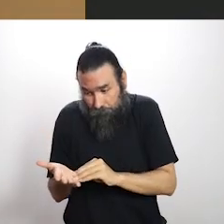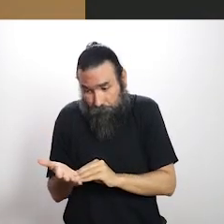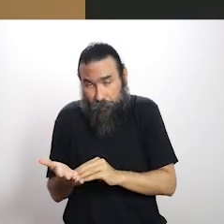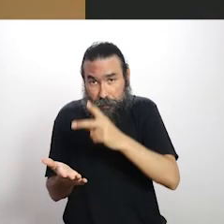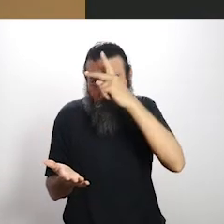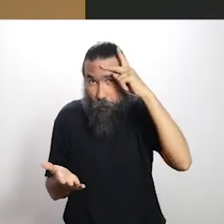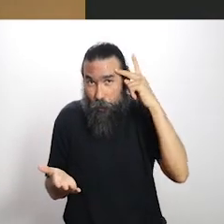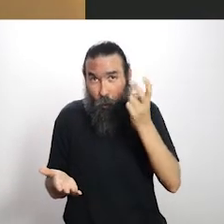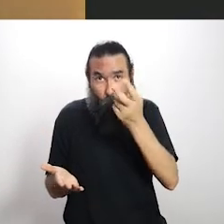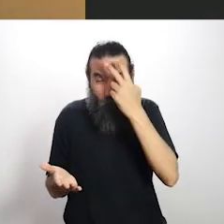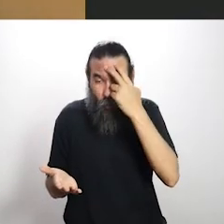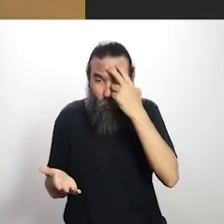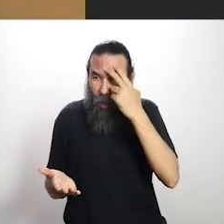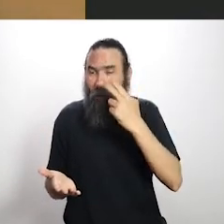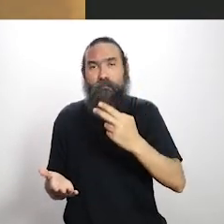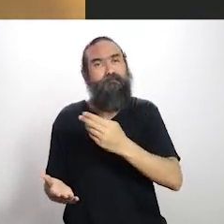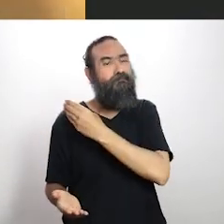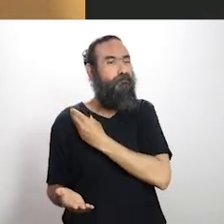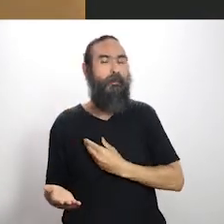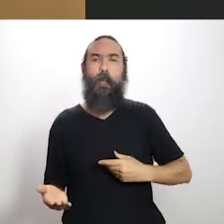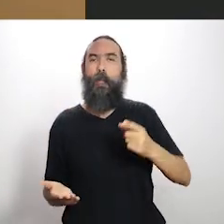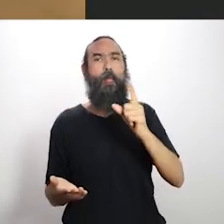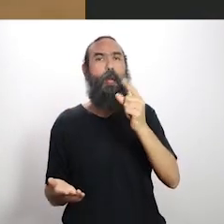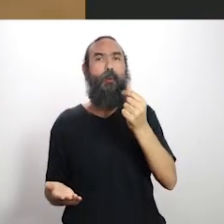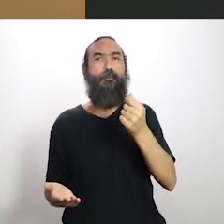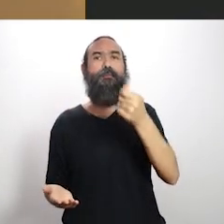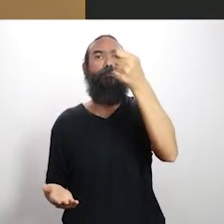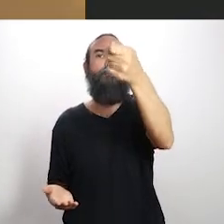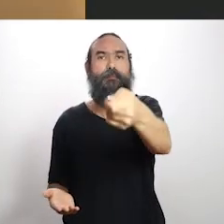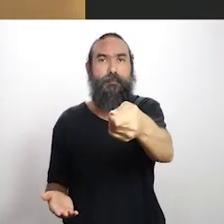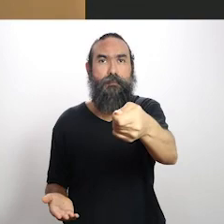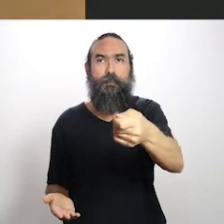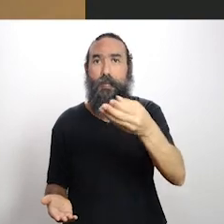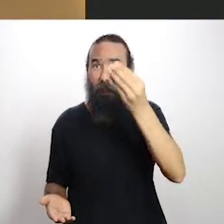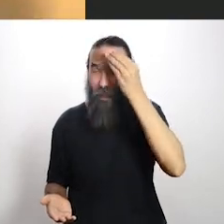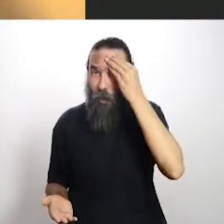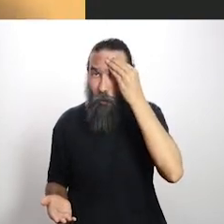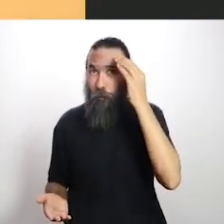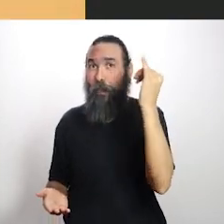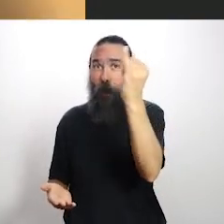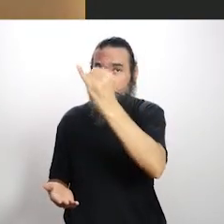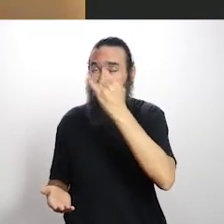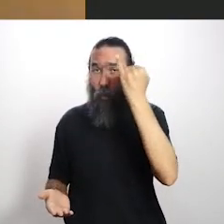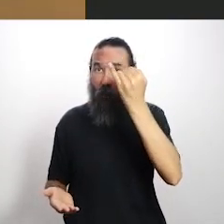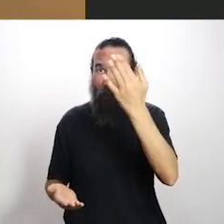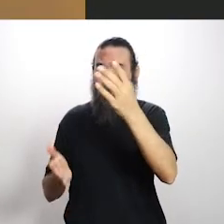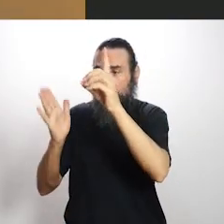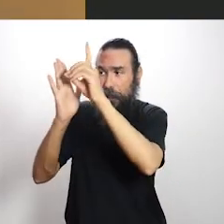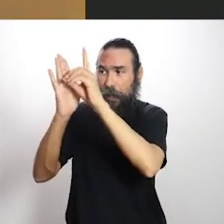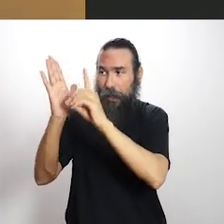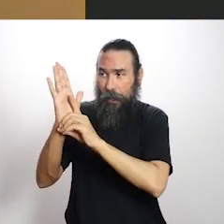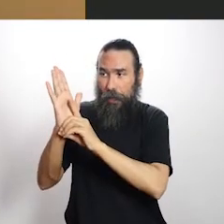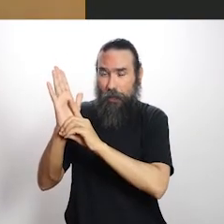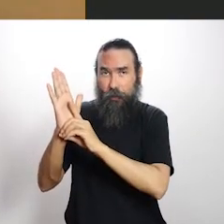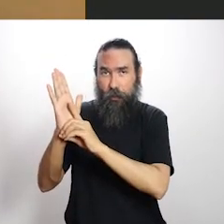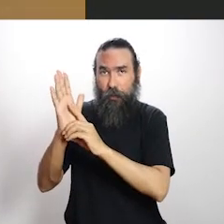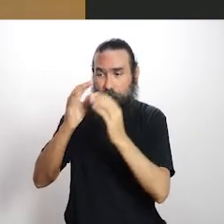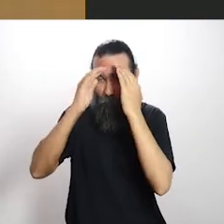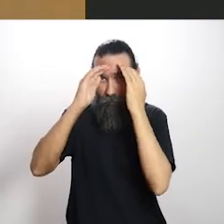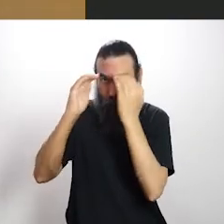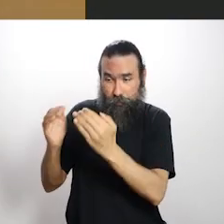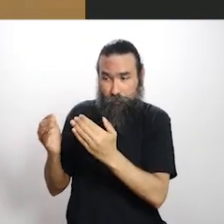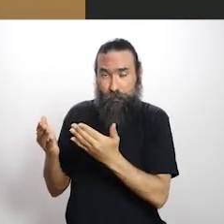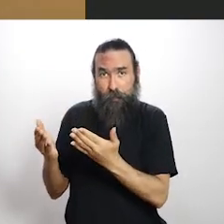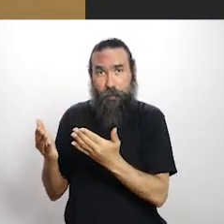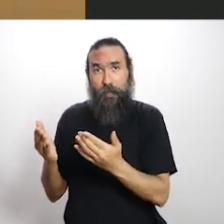assemelhado que vai cuidar de legalizar a entrada no município dos recursos além disso é preciso que os